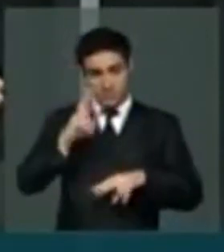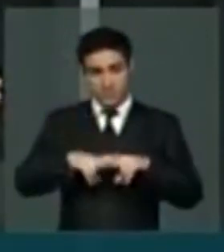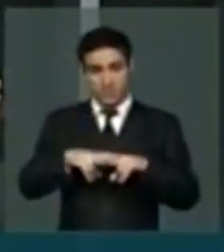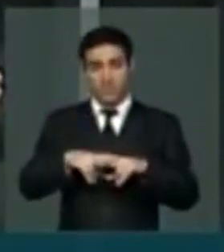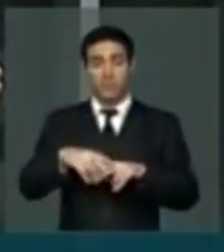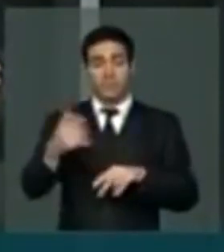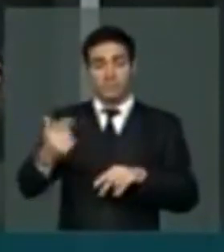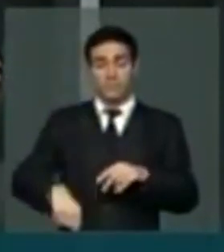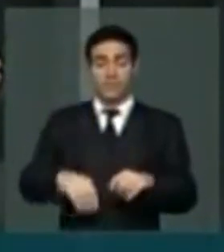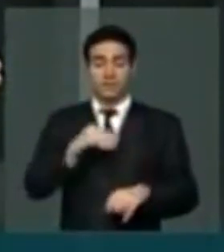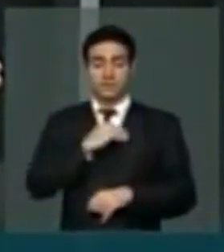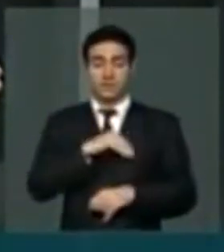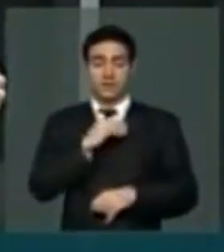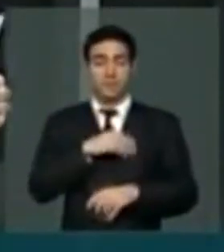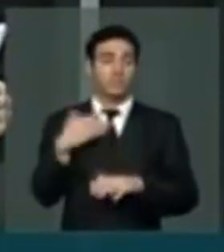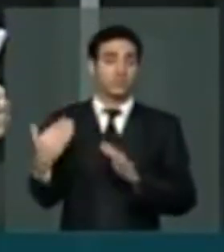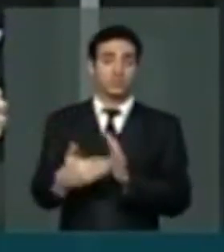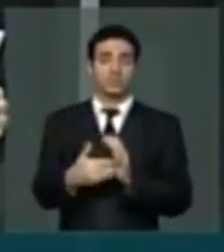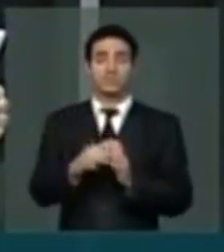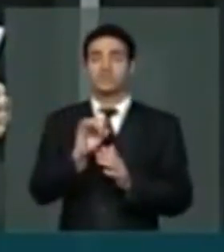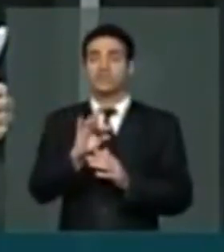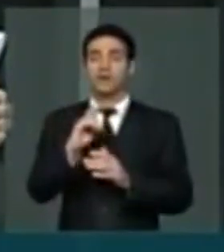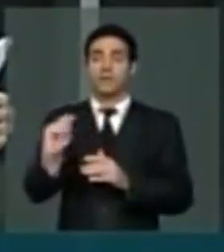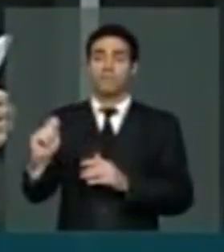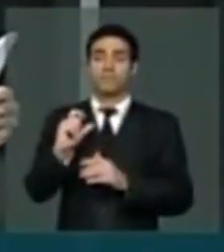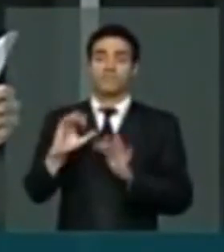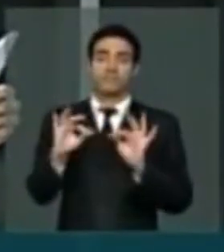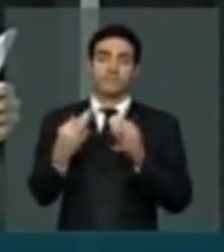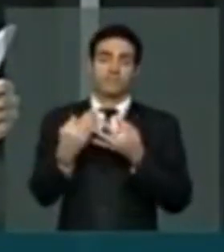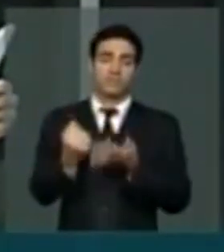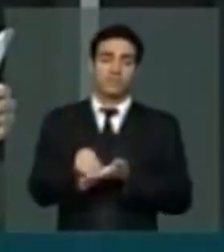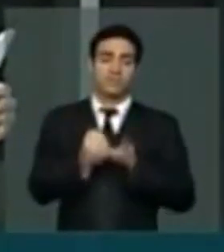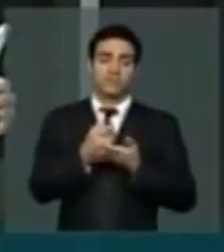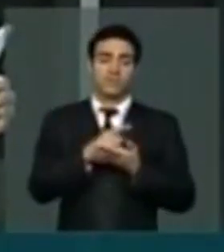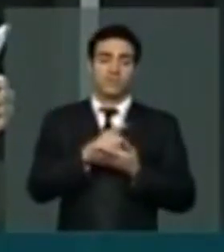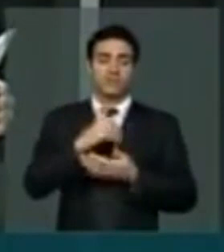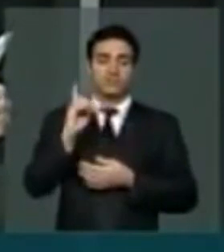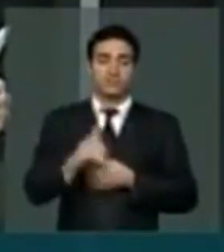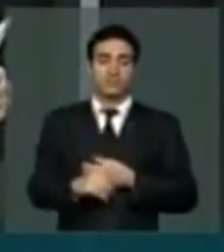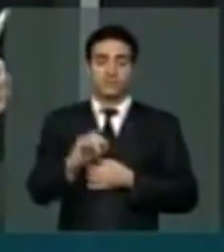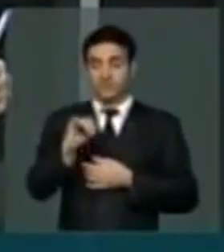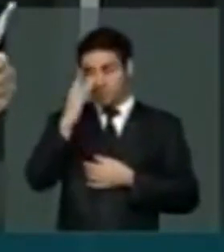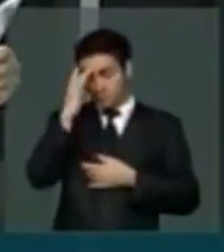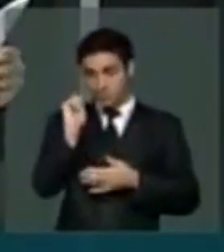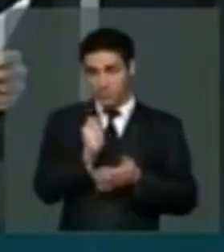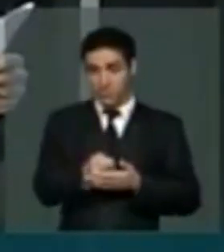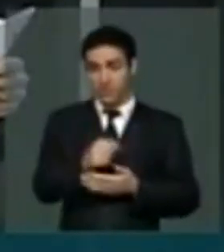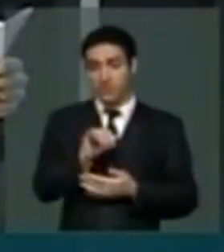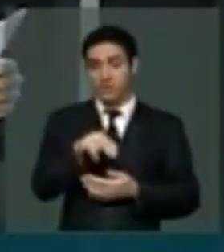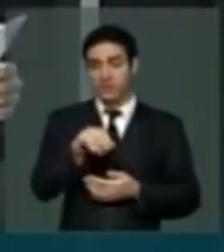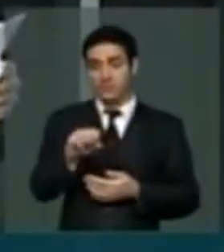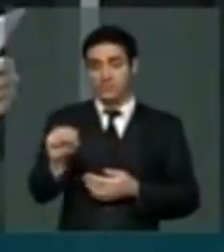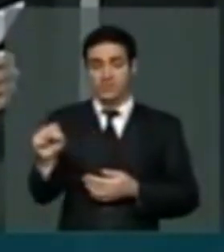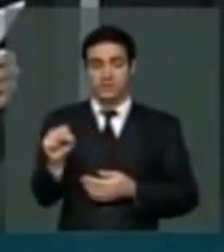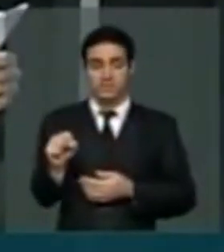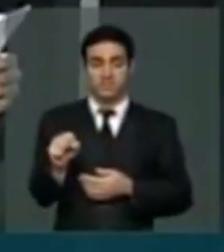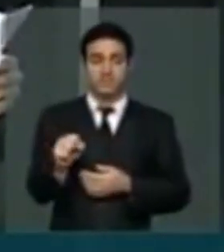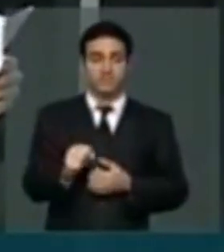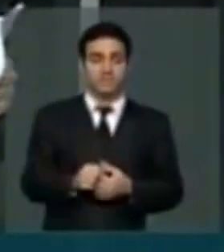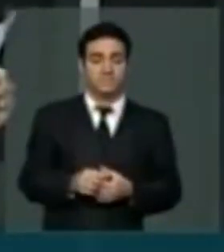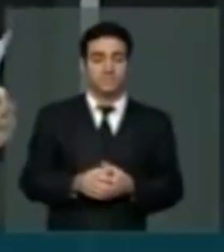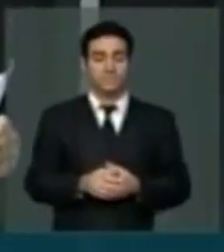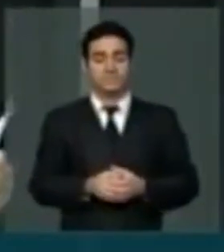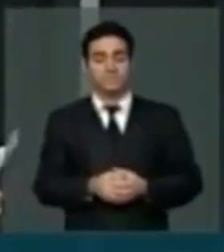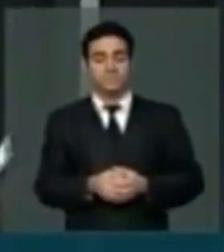Remuneração para todos, e não apenas o auxílio reclusão, que tem direito quem paga INSS no momento do crime, ou quem